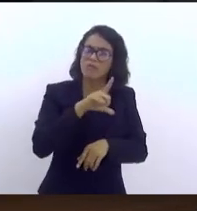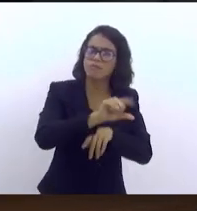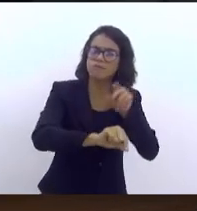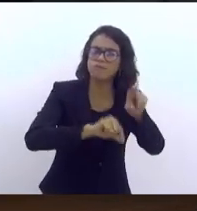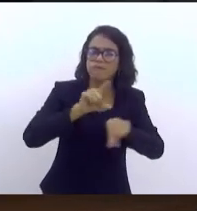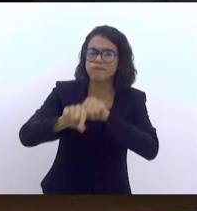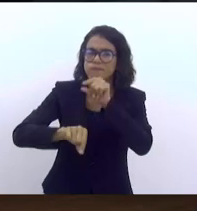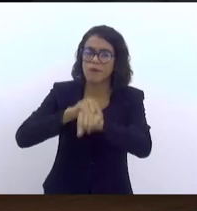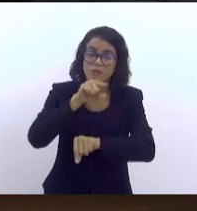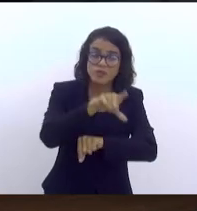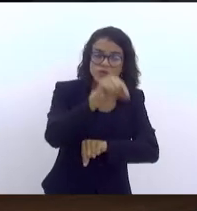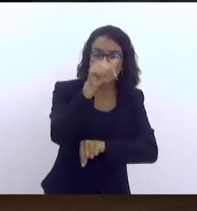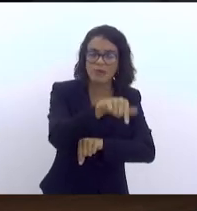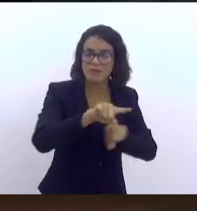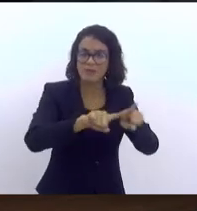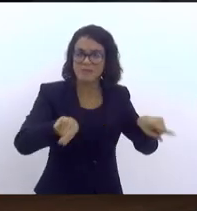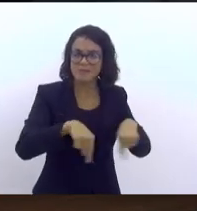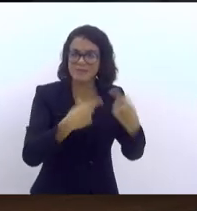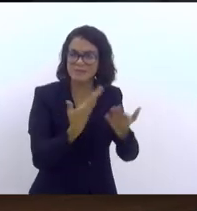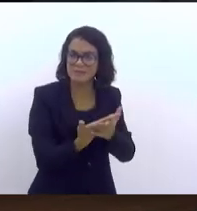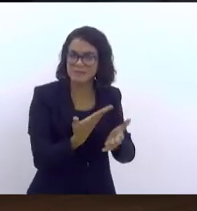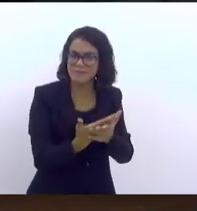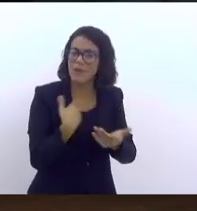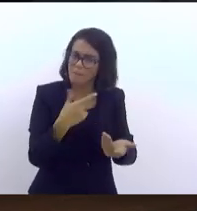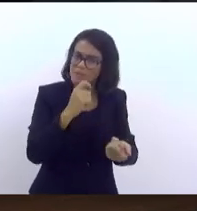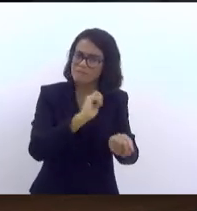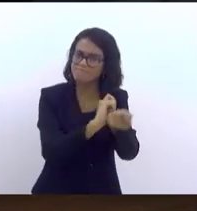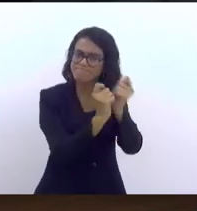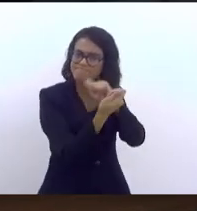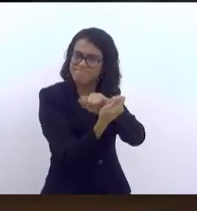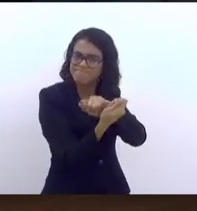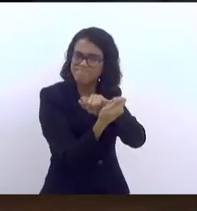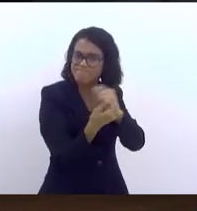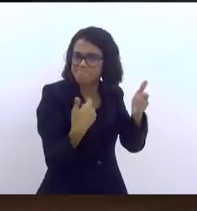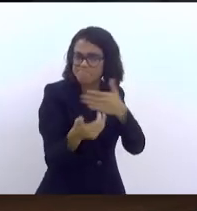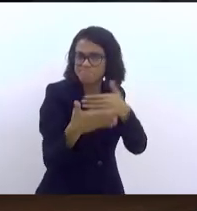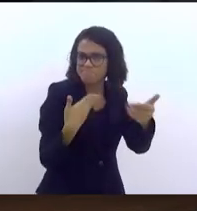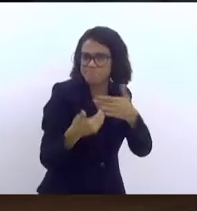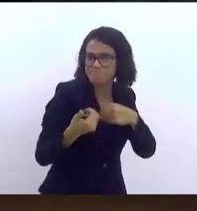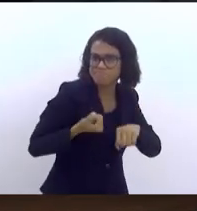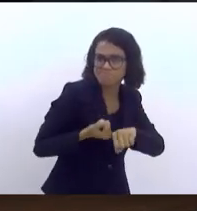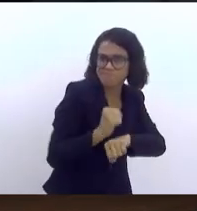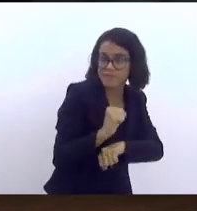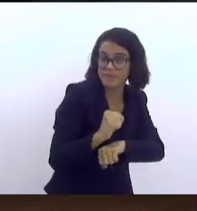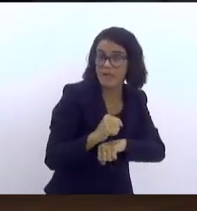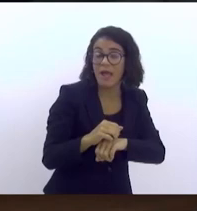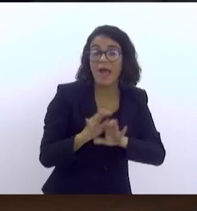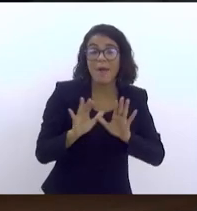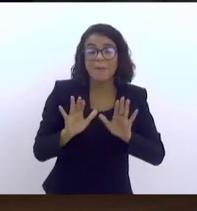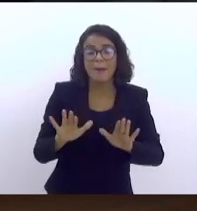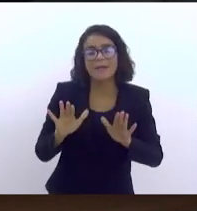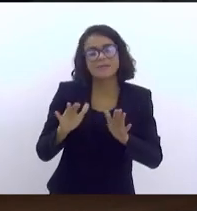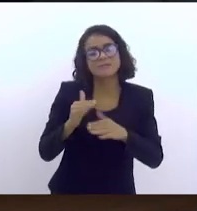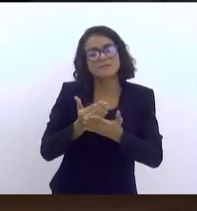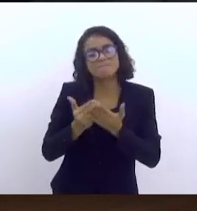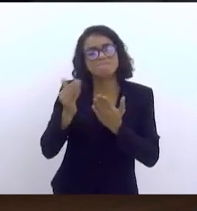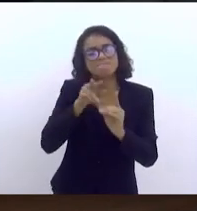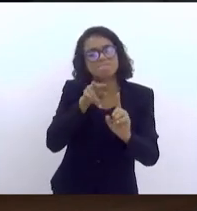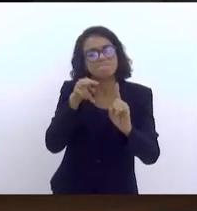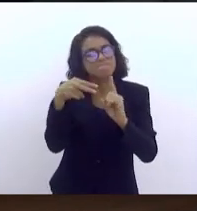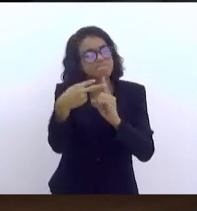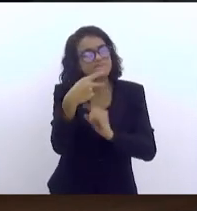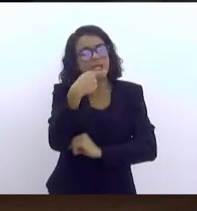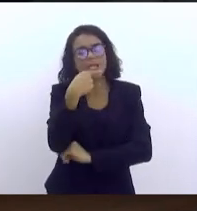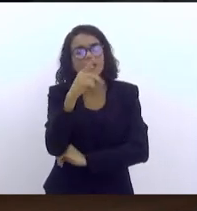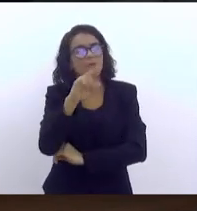e decidi tá naquele ambiente eu deveria me ajudar independente de qualquer coisa sendo que a partir do meu ponto de visão que